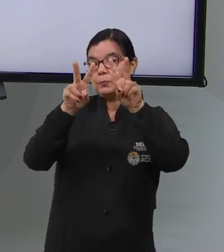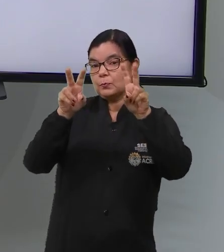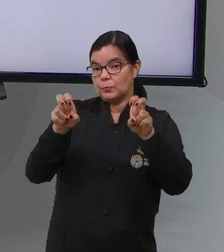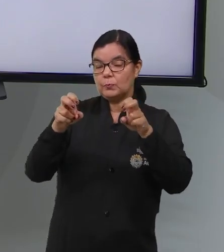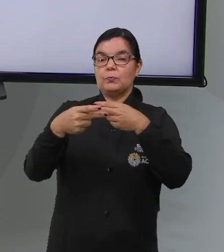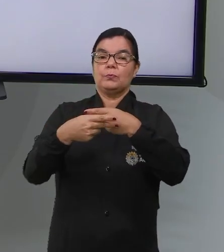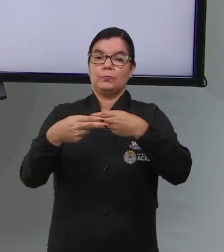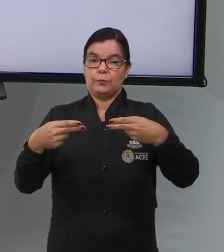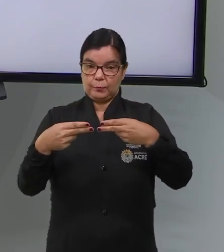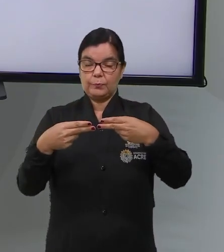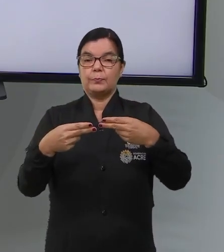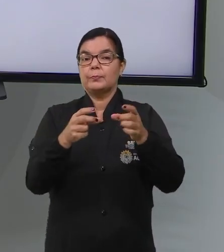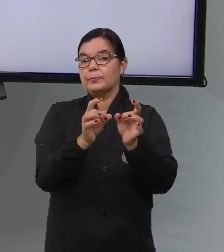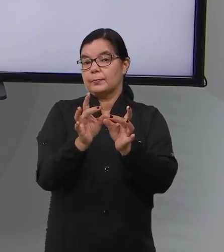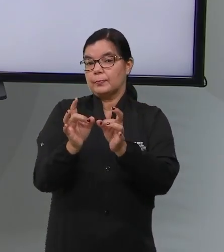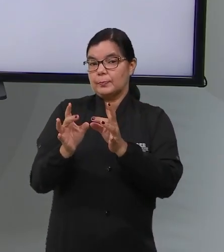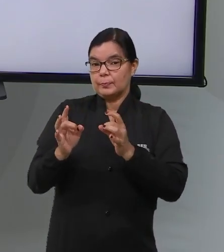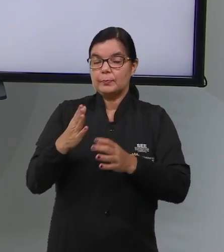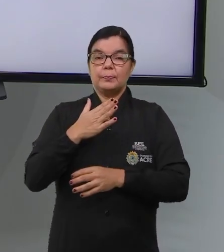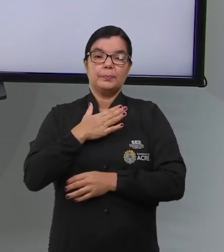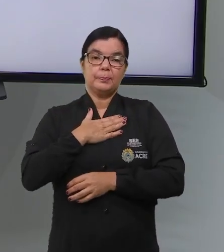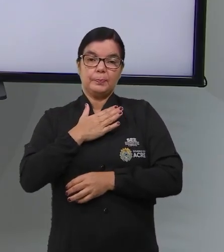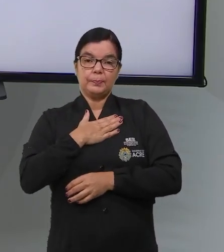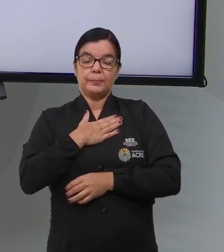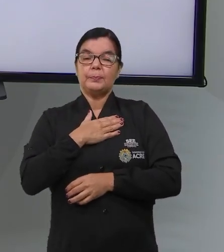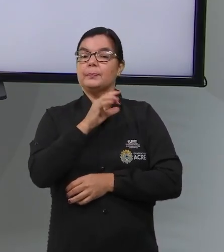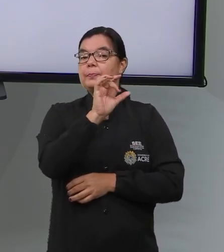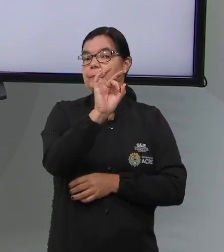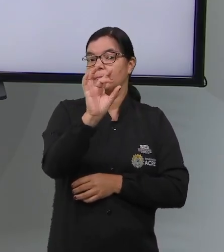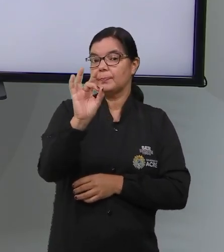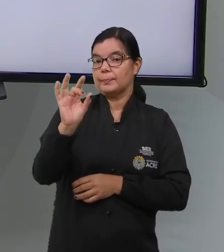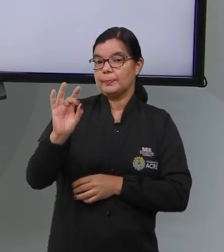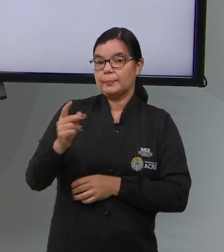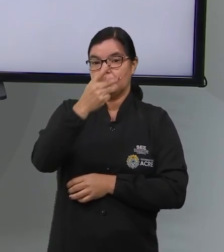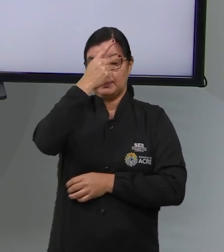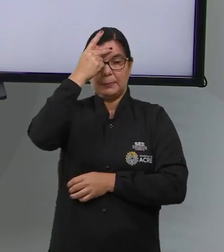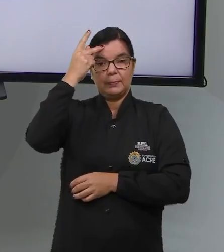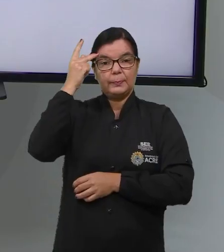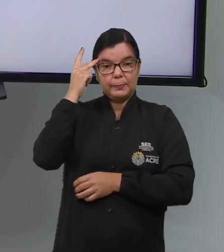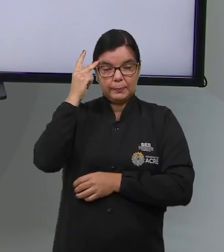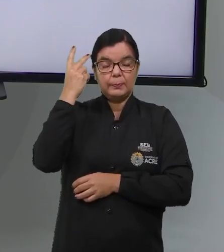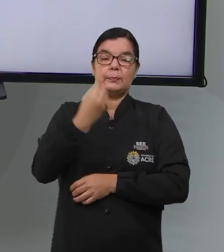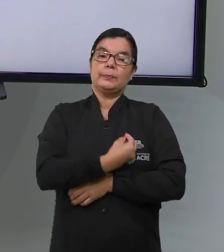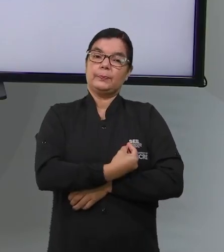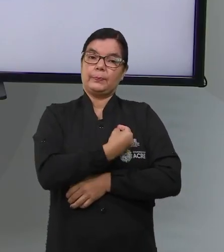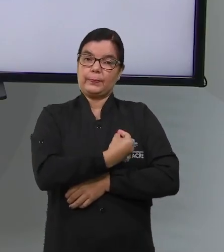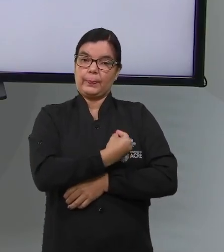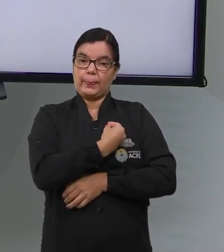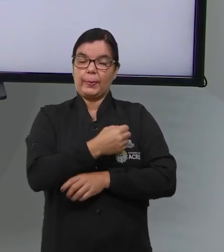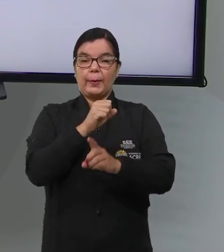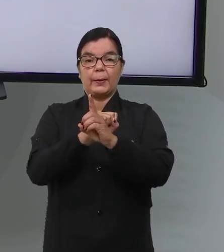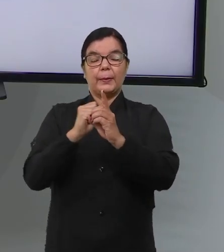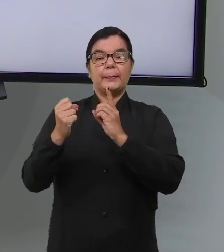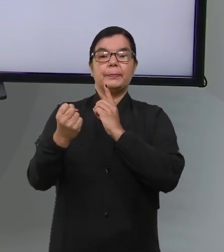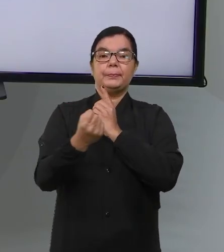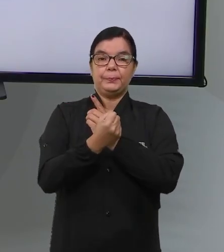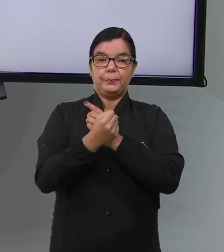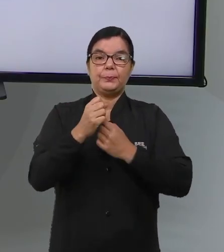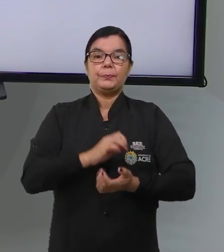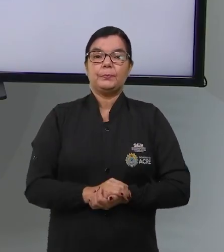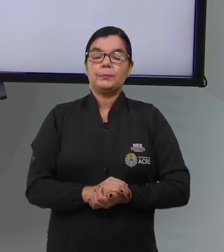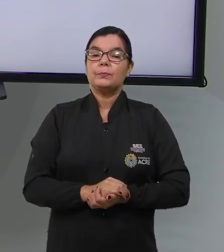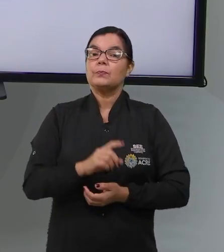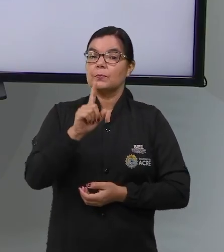de uma determinada mercadoria para mim e para cada uma das pessoas existentes na sociedade.